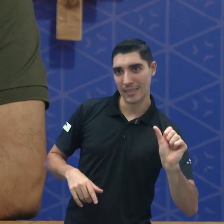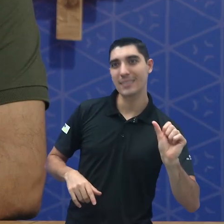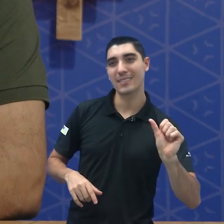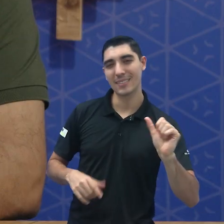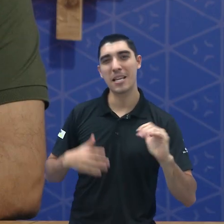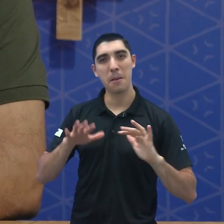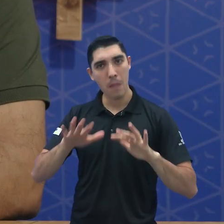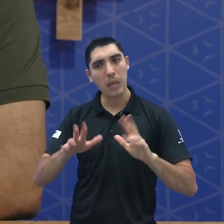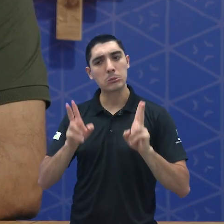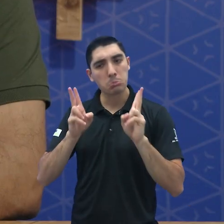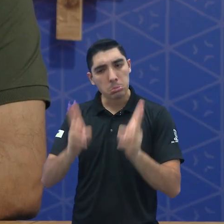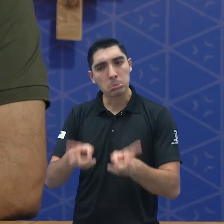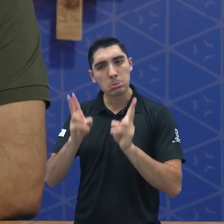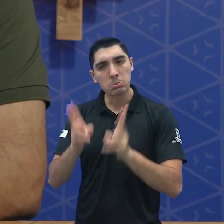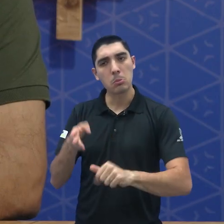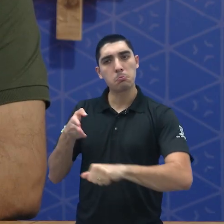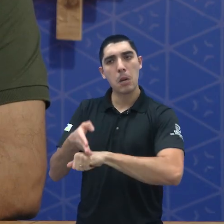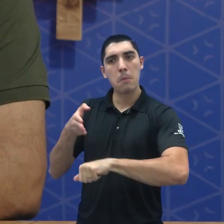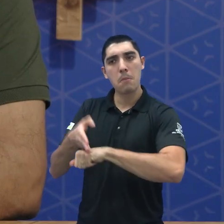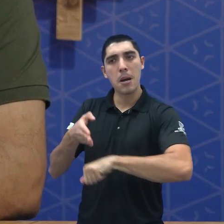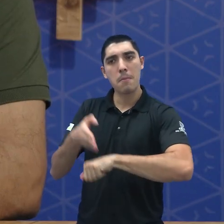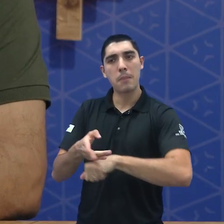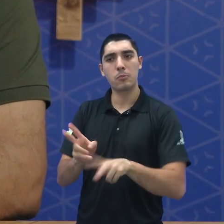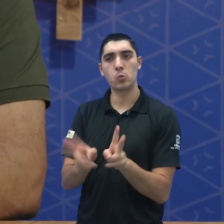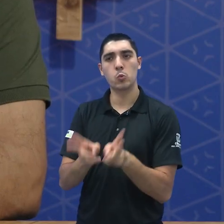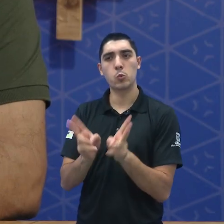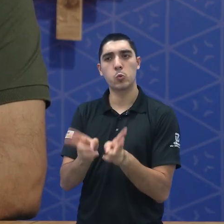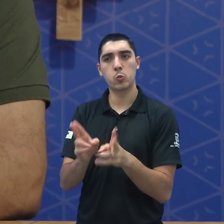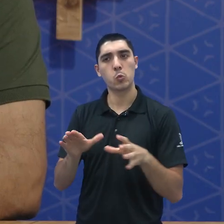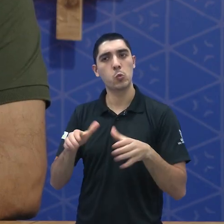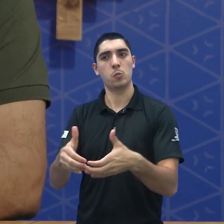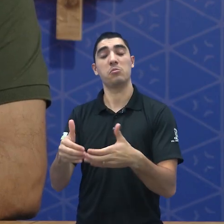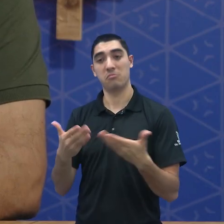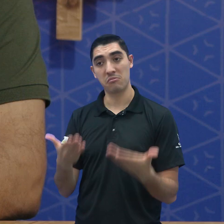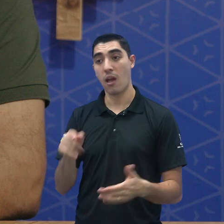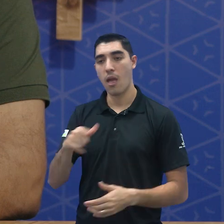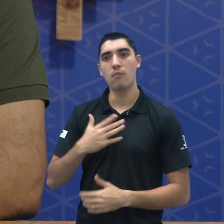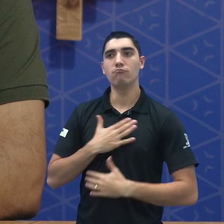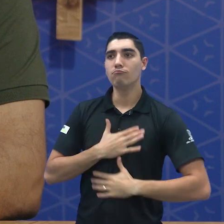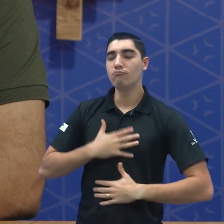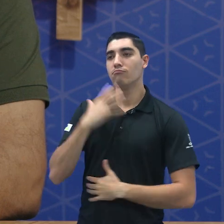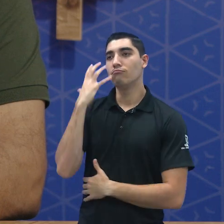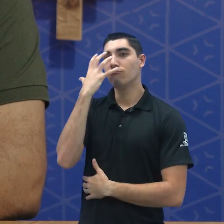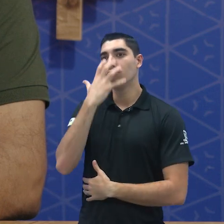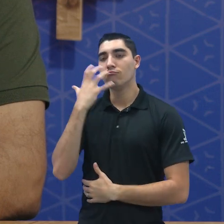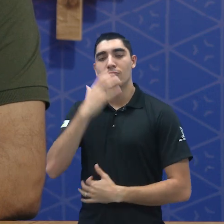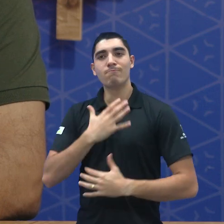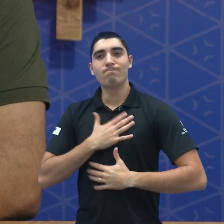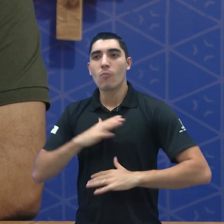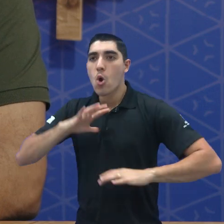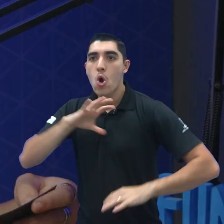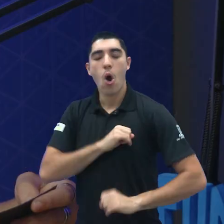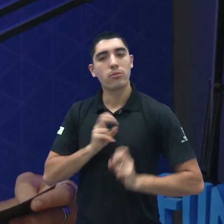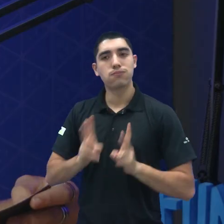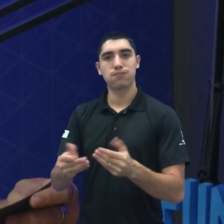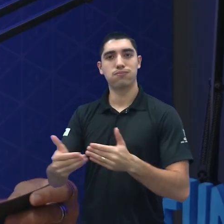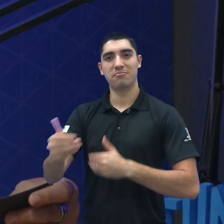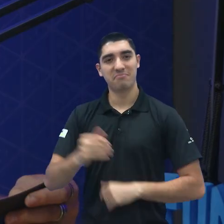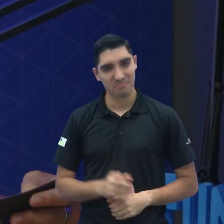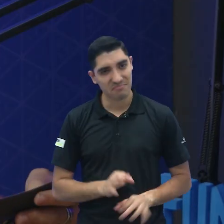estão sempre ali firmes com a gente e acabam se apaixonando pelo que fazem.